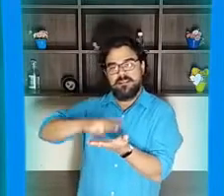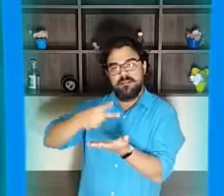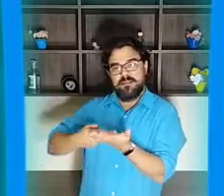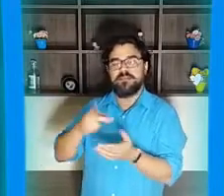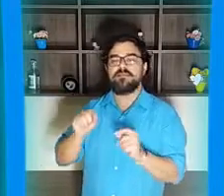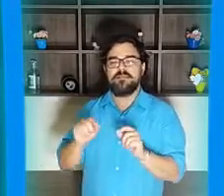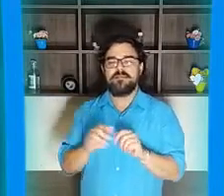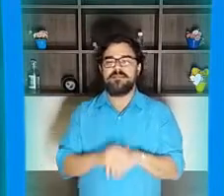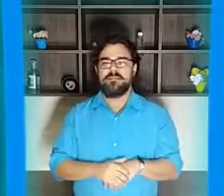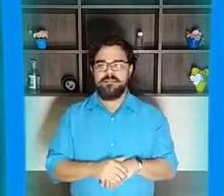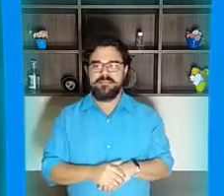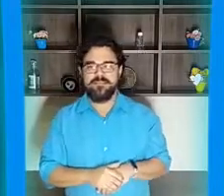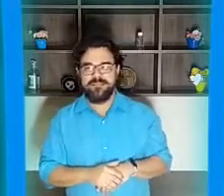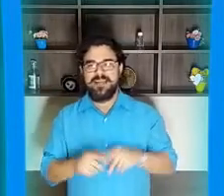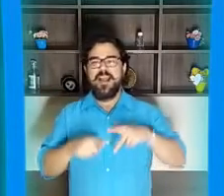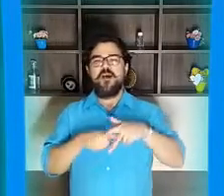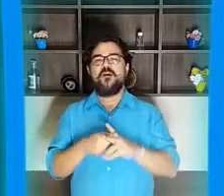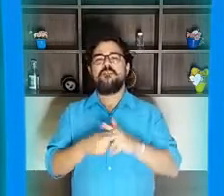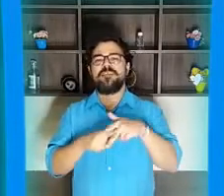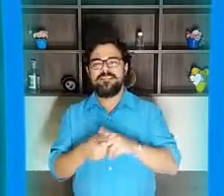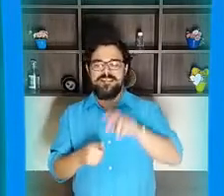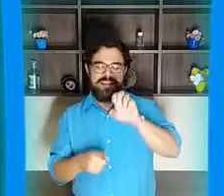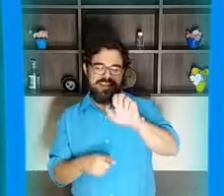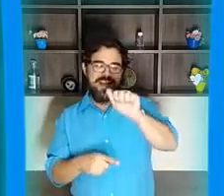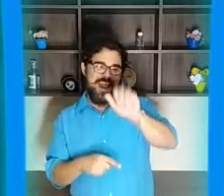Carla? Oficina, aê, aê, aê.